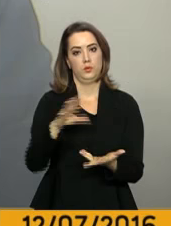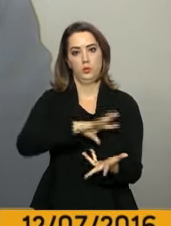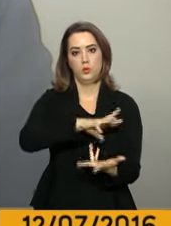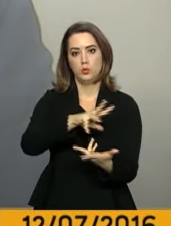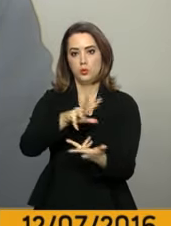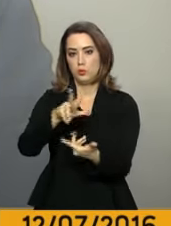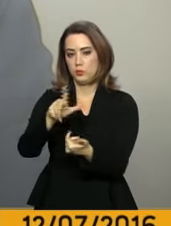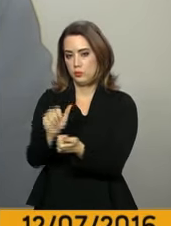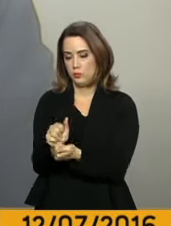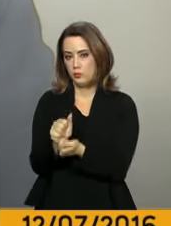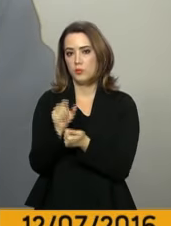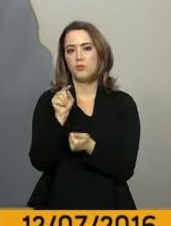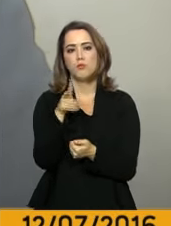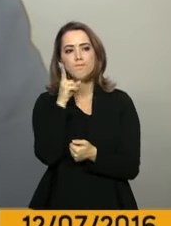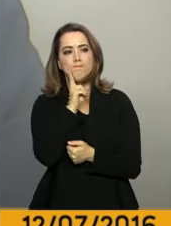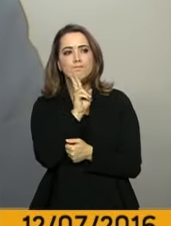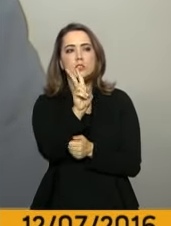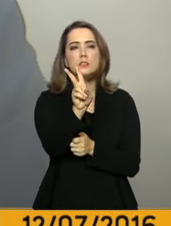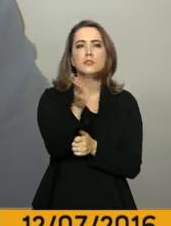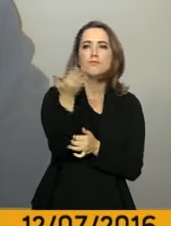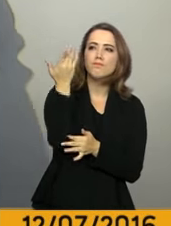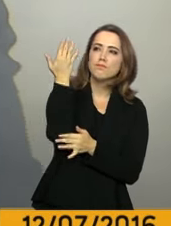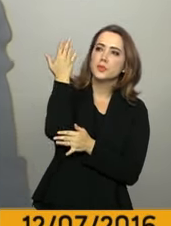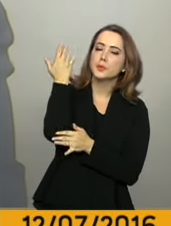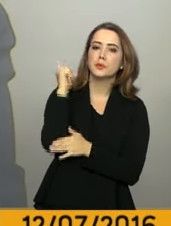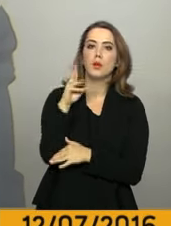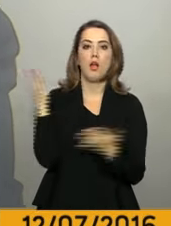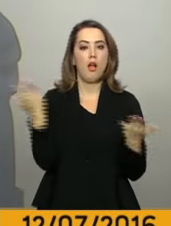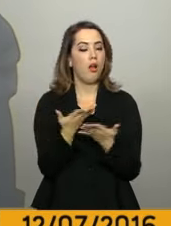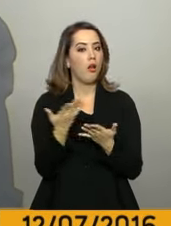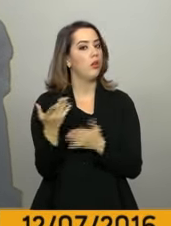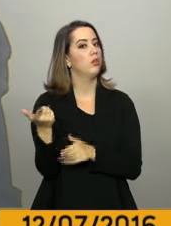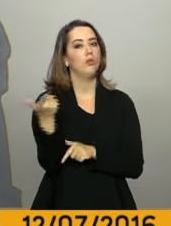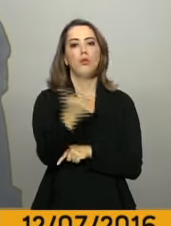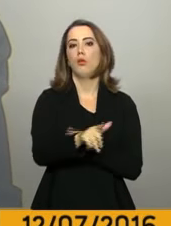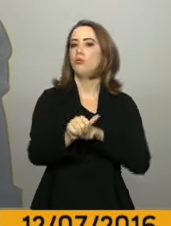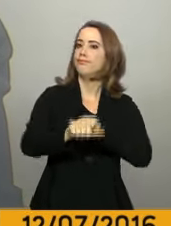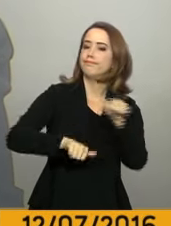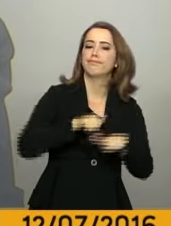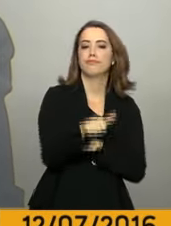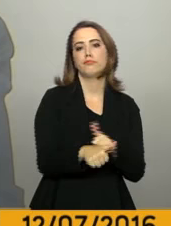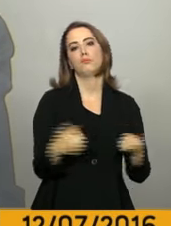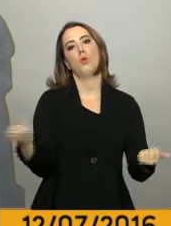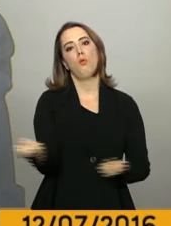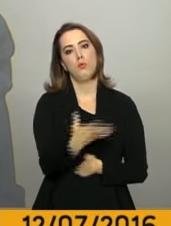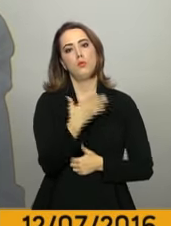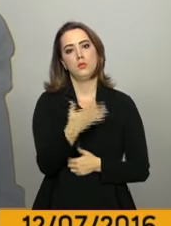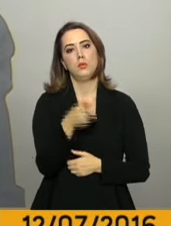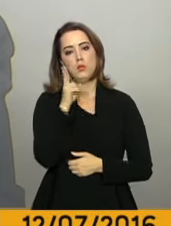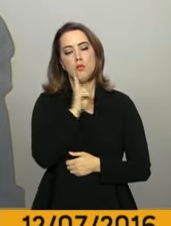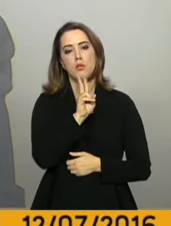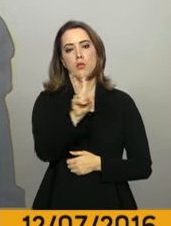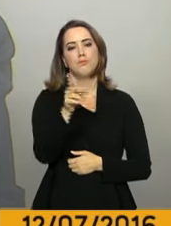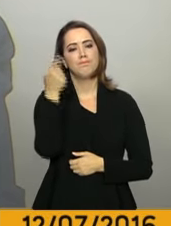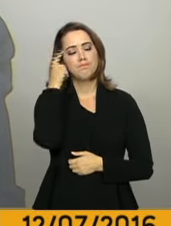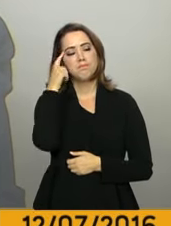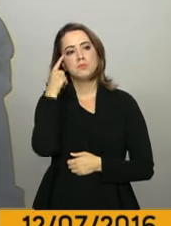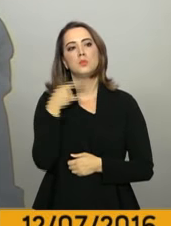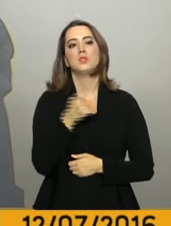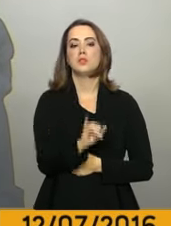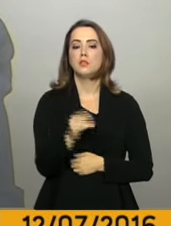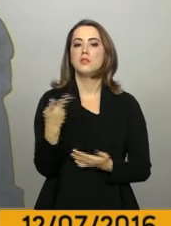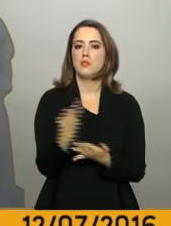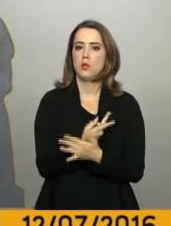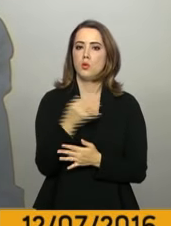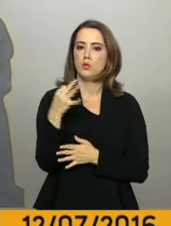certos padrões que se verificava 40 50 anos não poem mais prevalecer penso eu que nesta matéria se tudo muito bem é equacionado